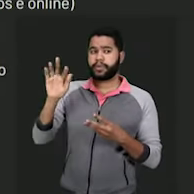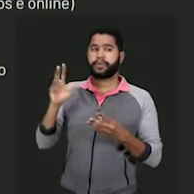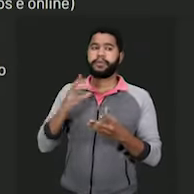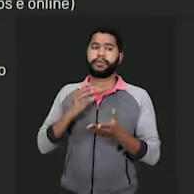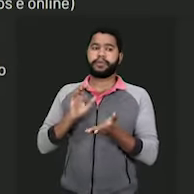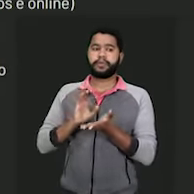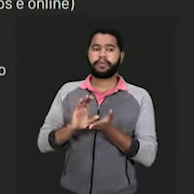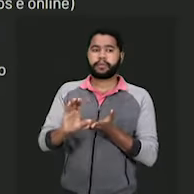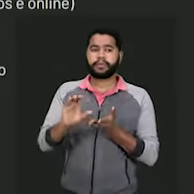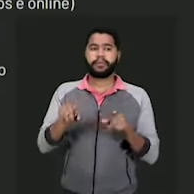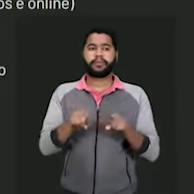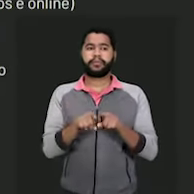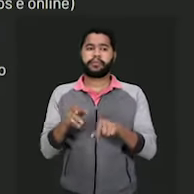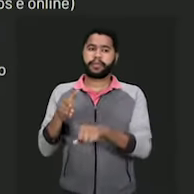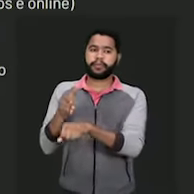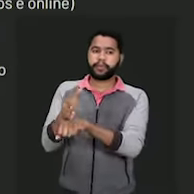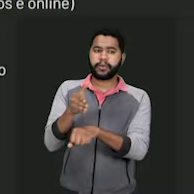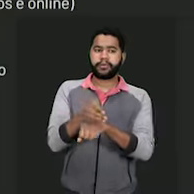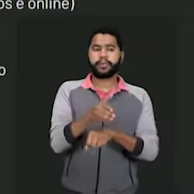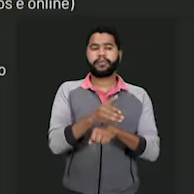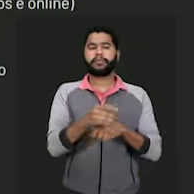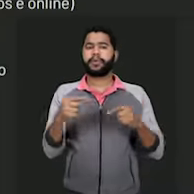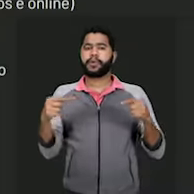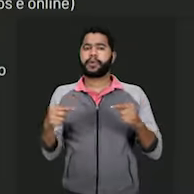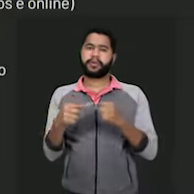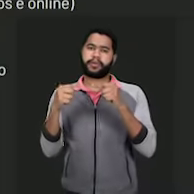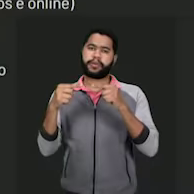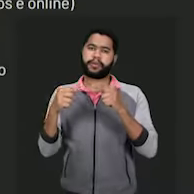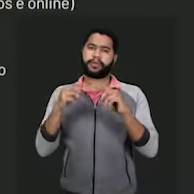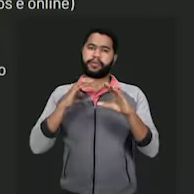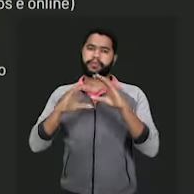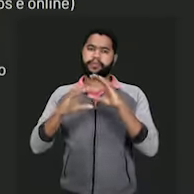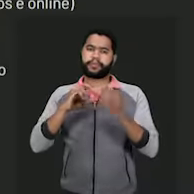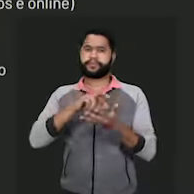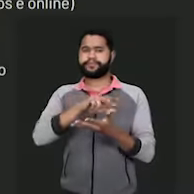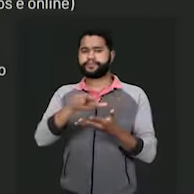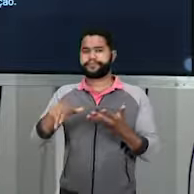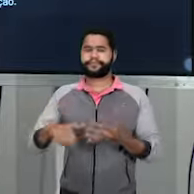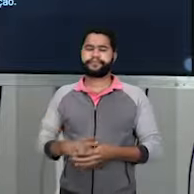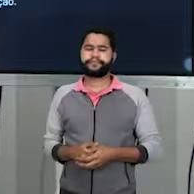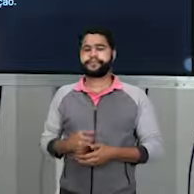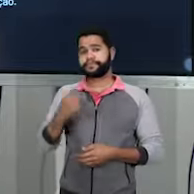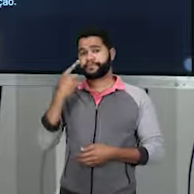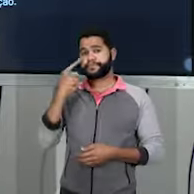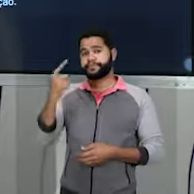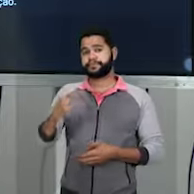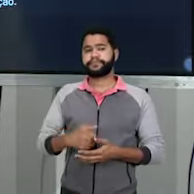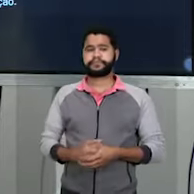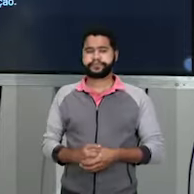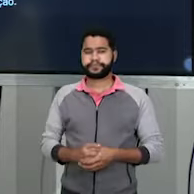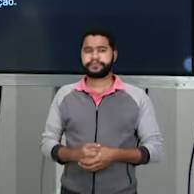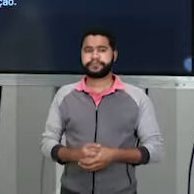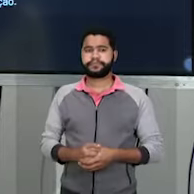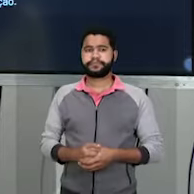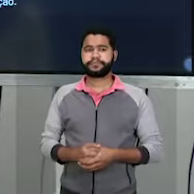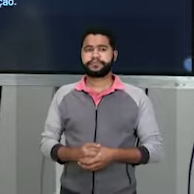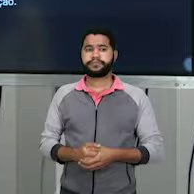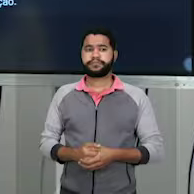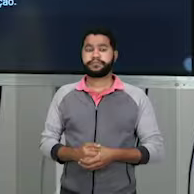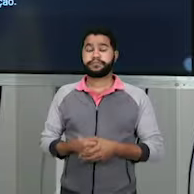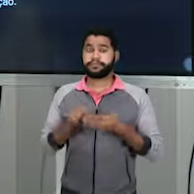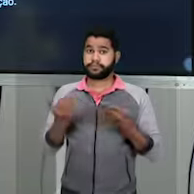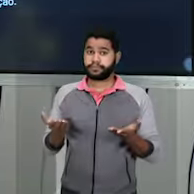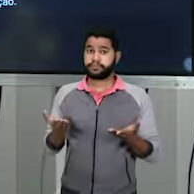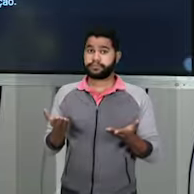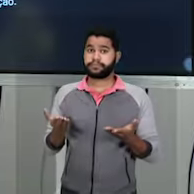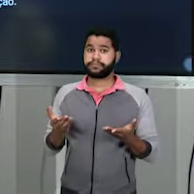rodoviárias e no acesso adequado aos meios de comunicação Então veja só para que